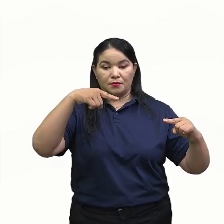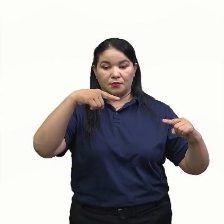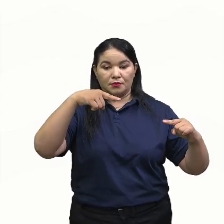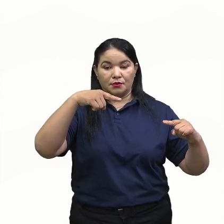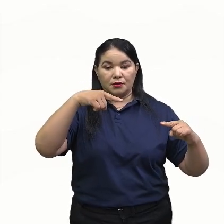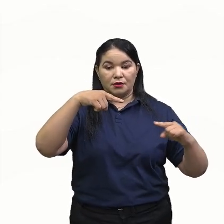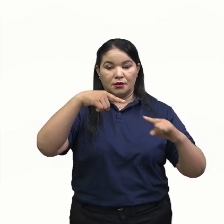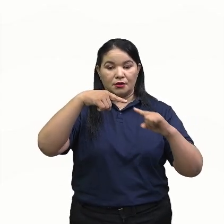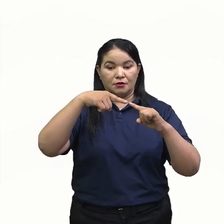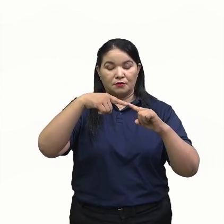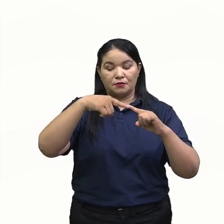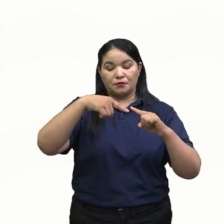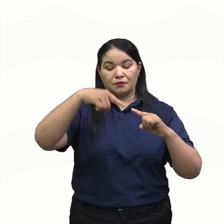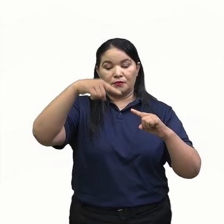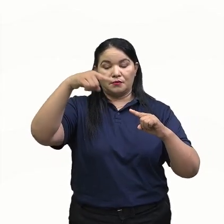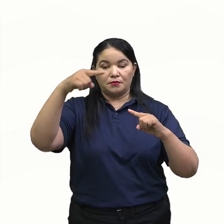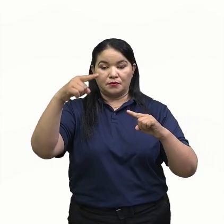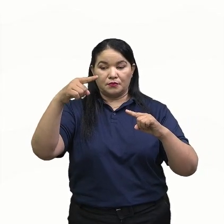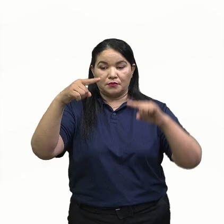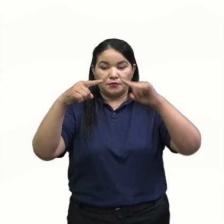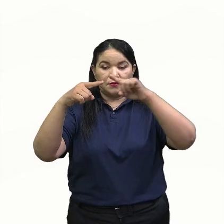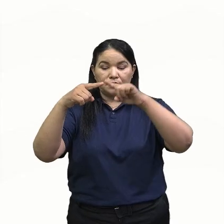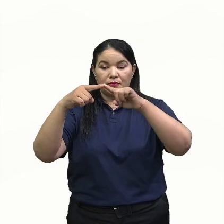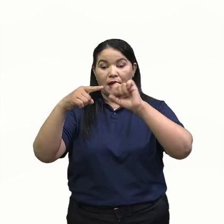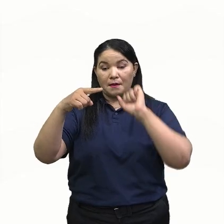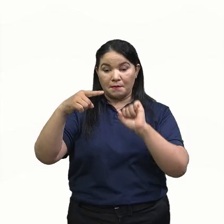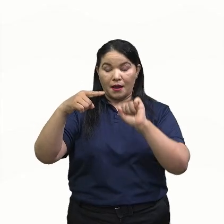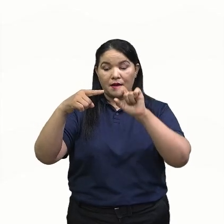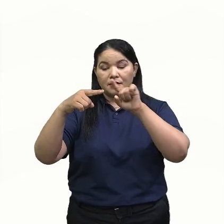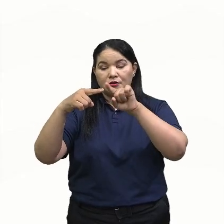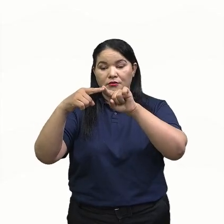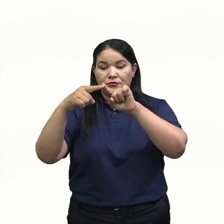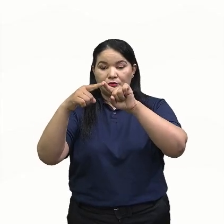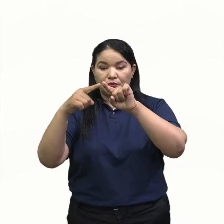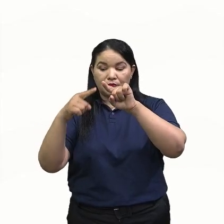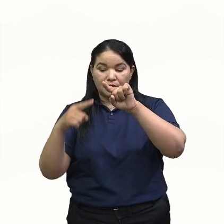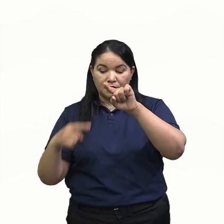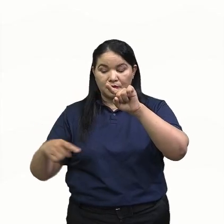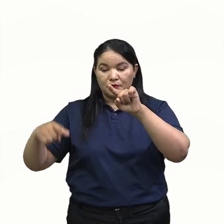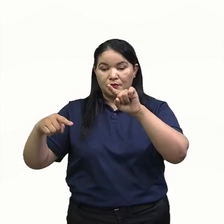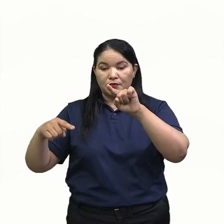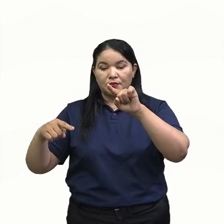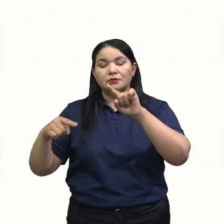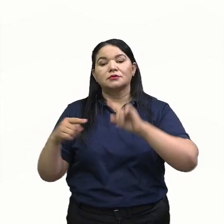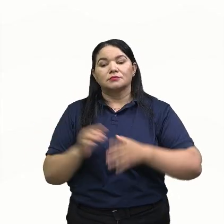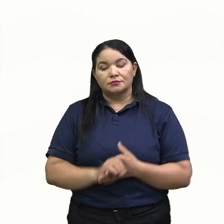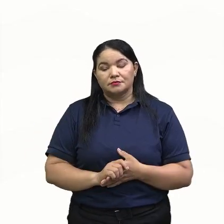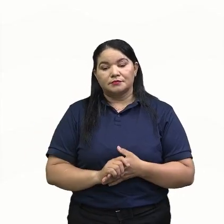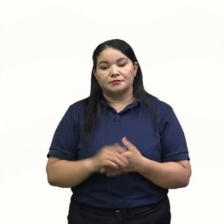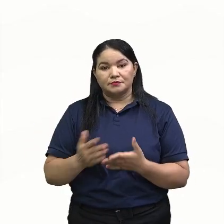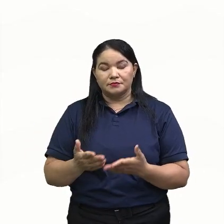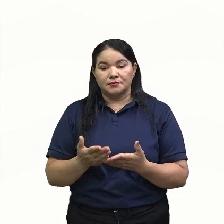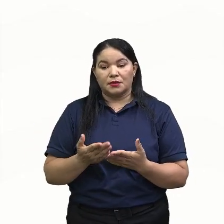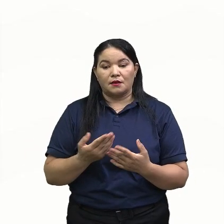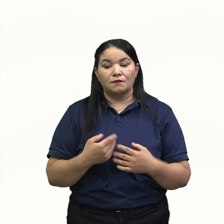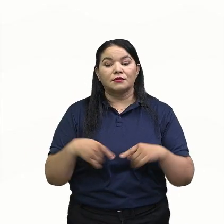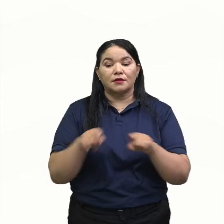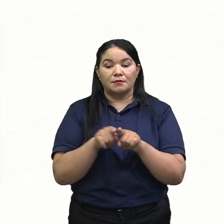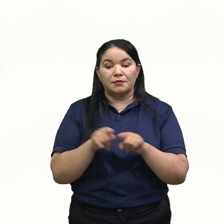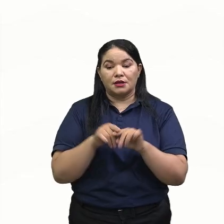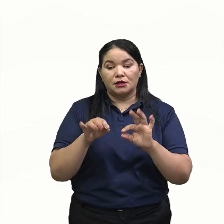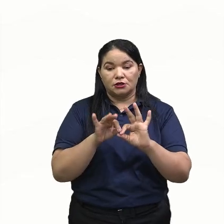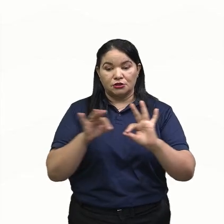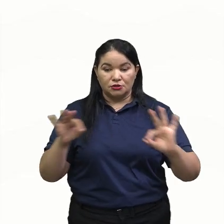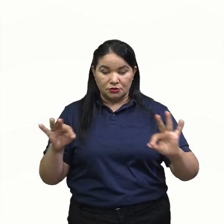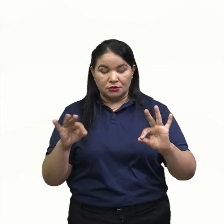ela termina, porque aqui ela vai repetir o movimento de novo, já que a onda é completamente simétrica. E essa distância também é chamada